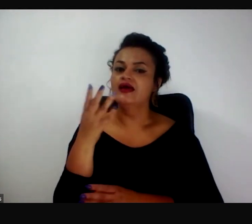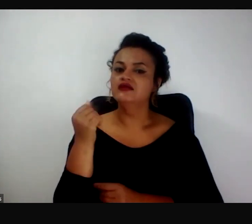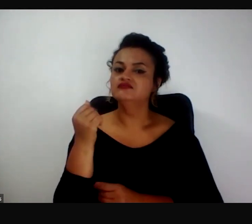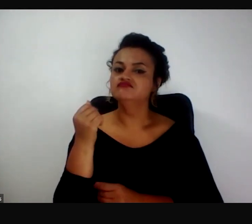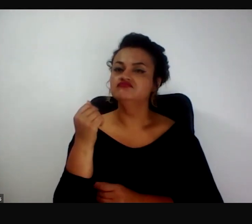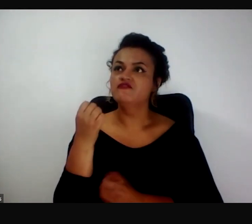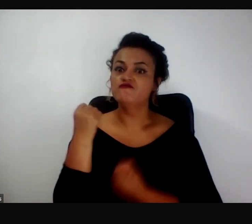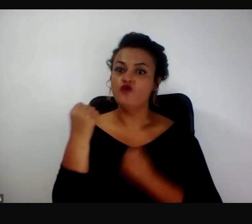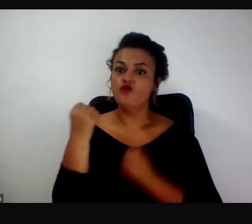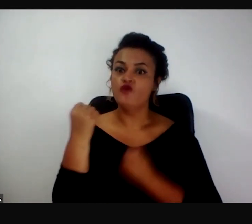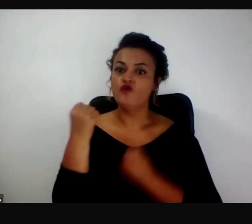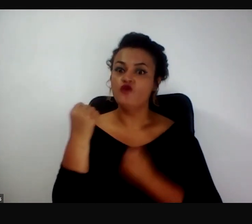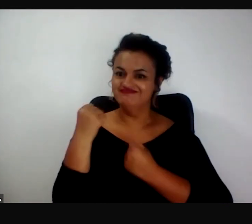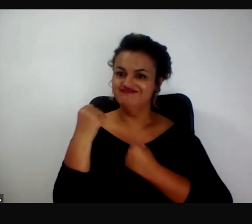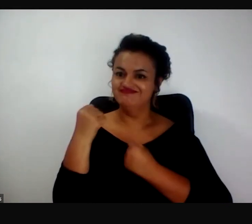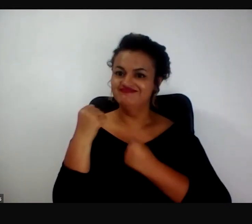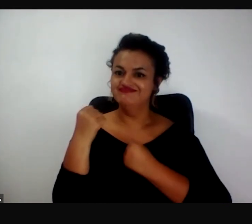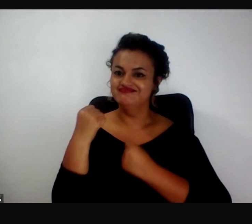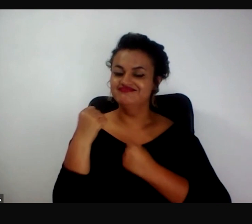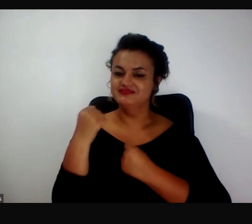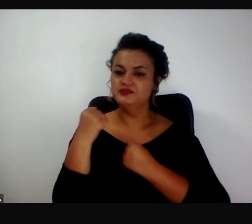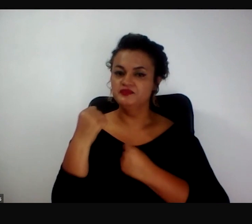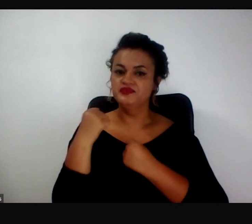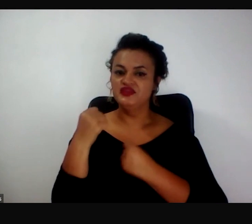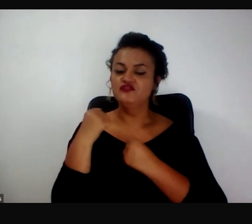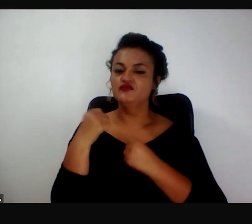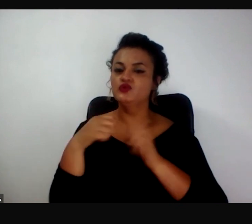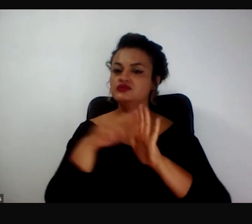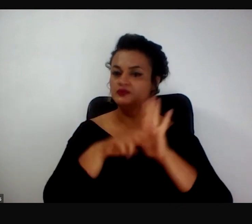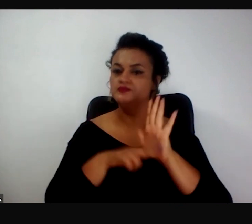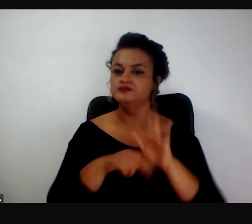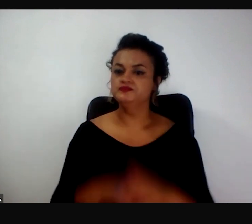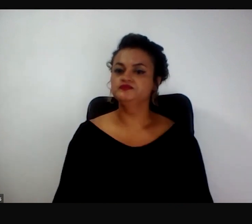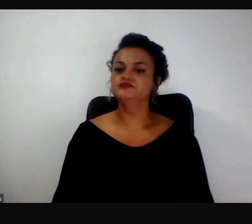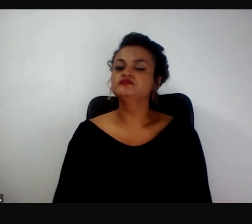força de normativa.